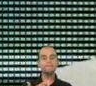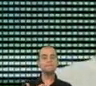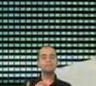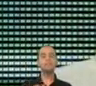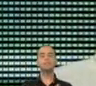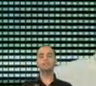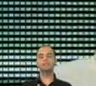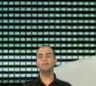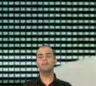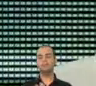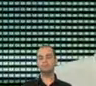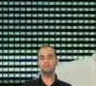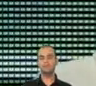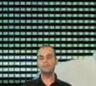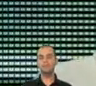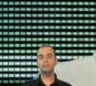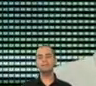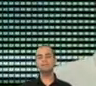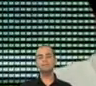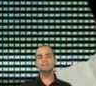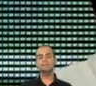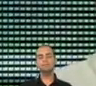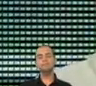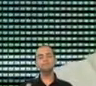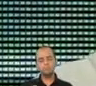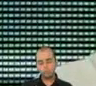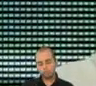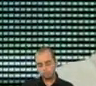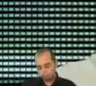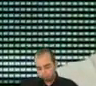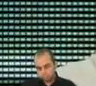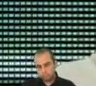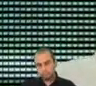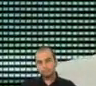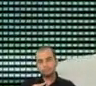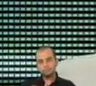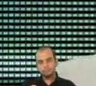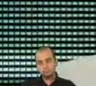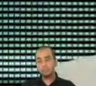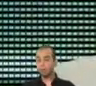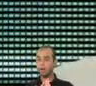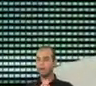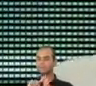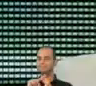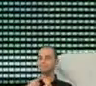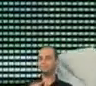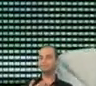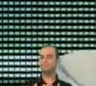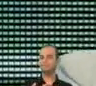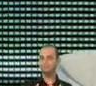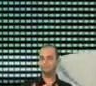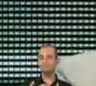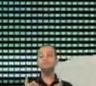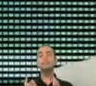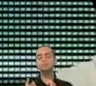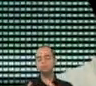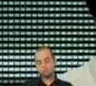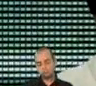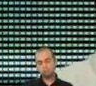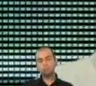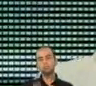mulher e da criança desde o nascimento, aliás, antes